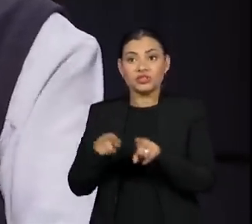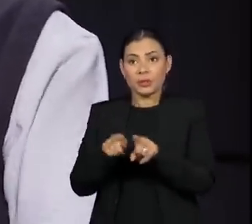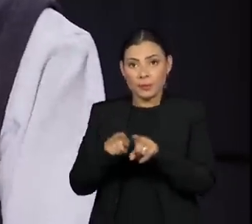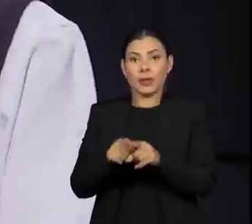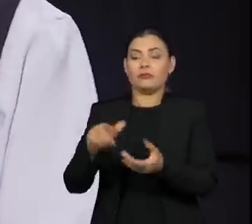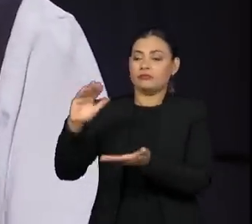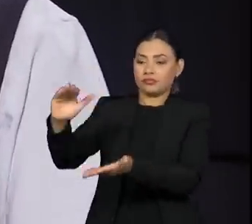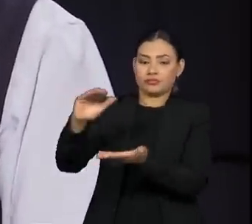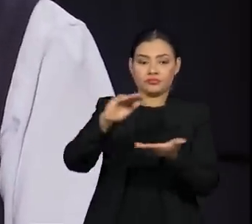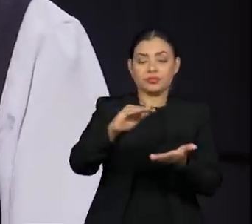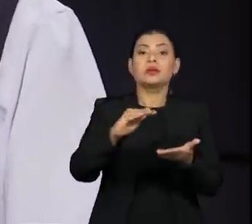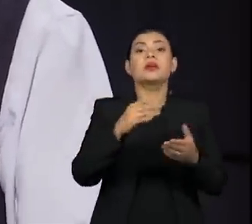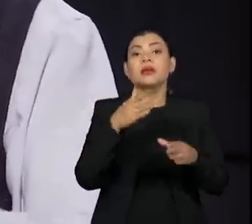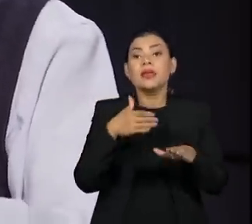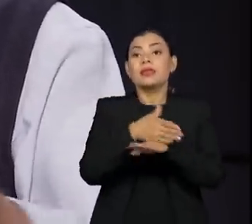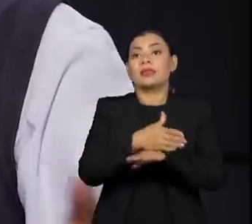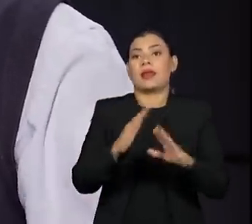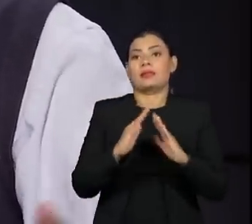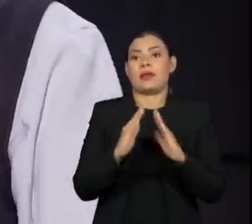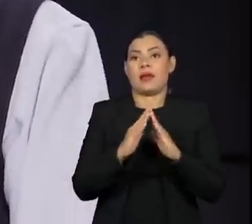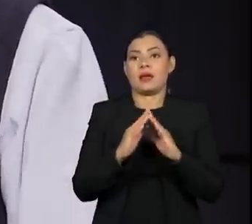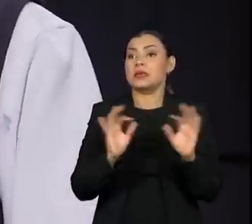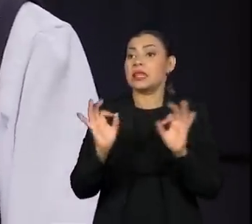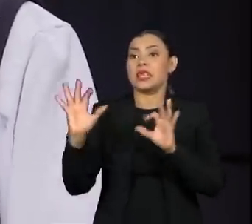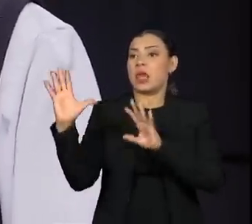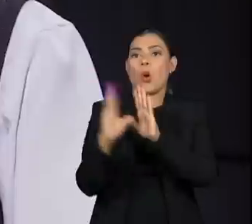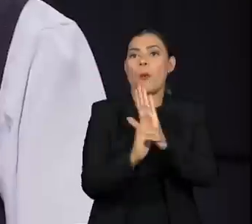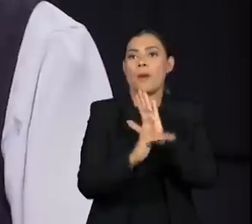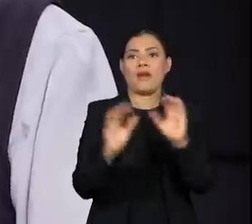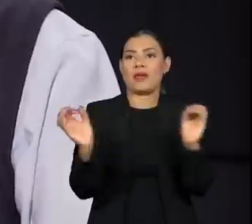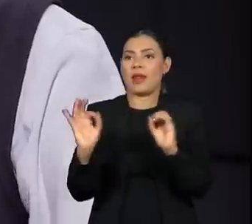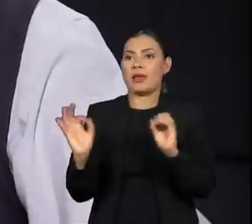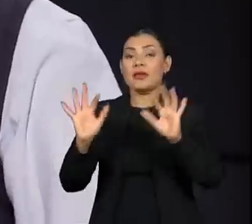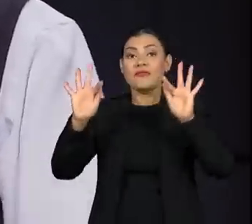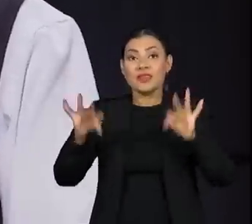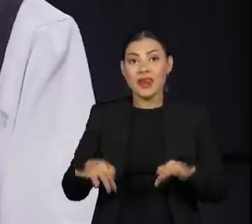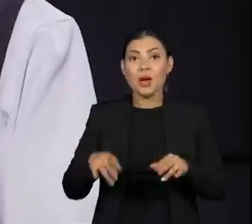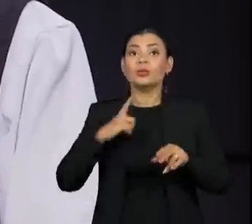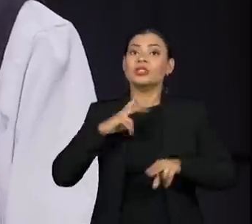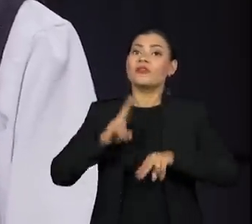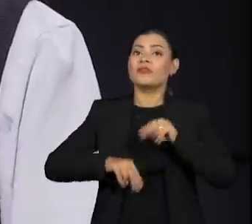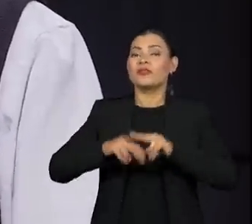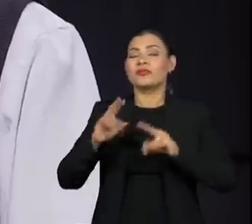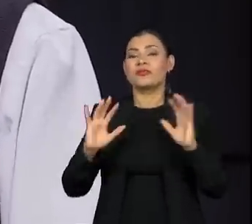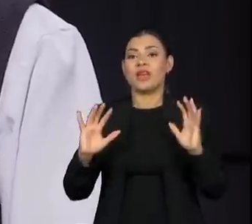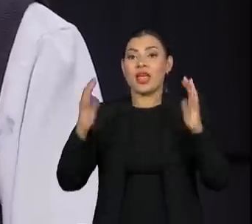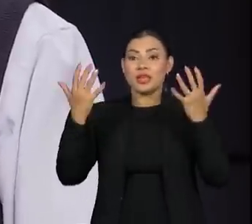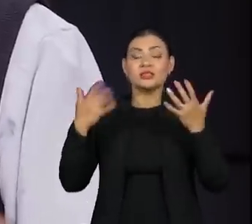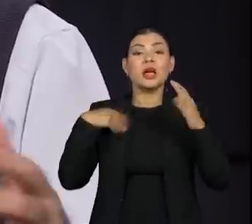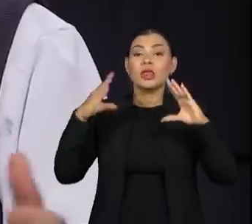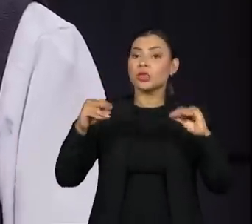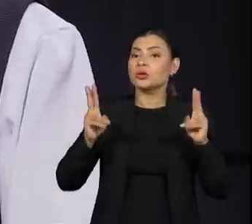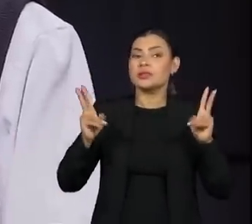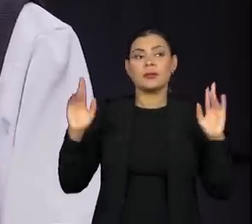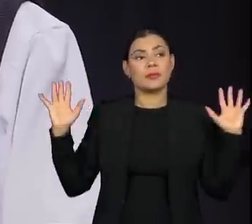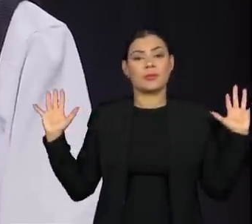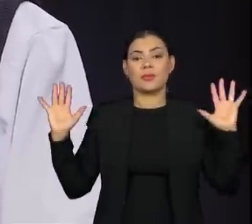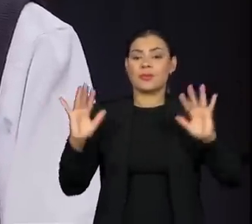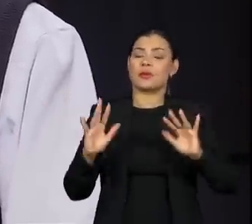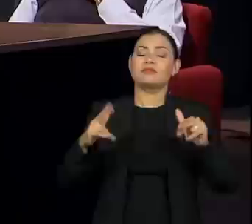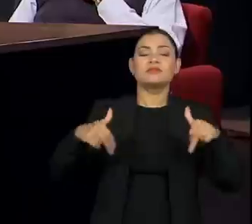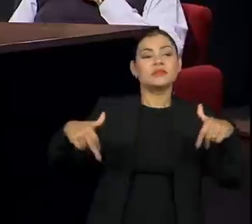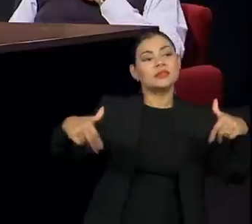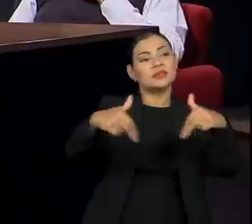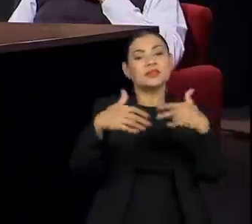de vidro né então era todo mundo saía na calçada para conversar de noite tem a festa junina na rua era um bons tempos aqui né Nós perdemos um pouco assim